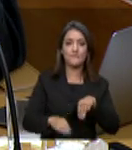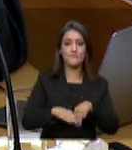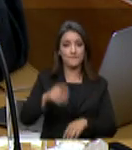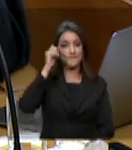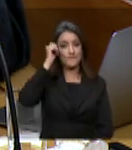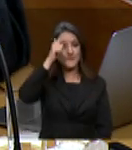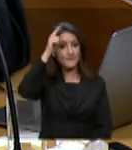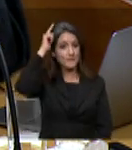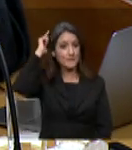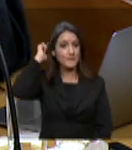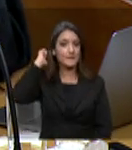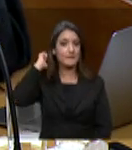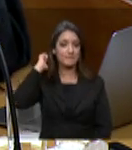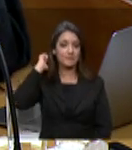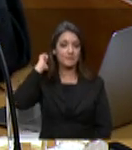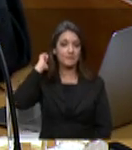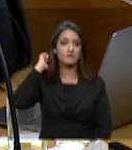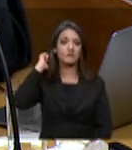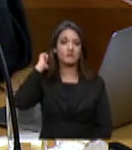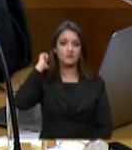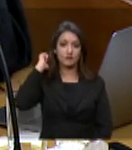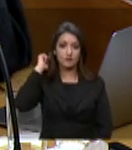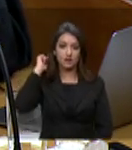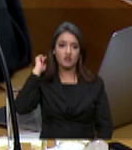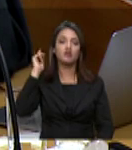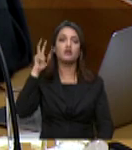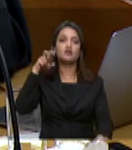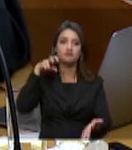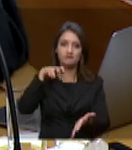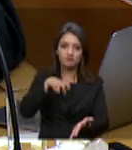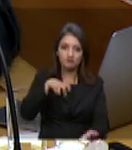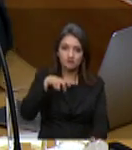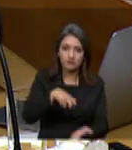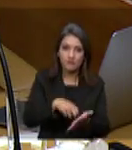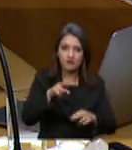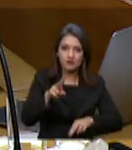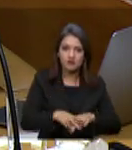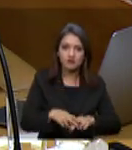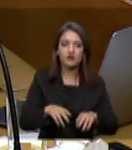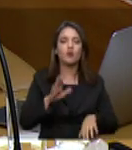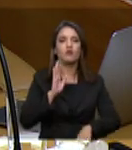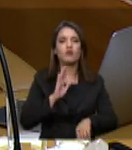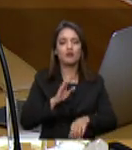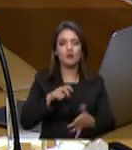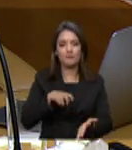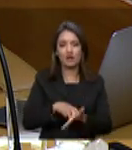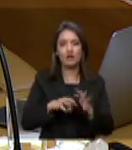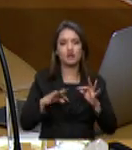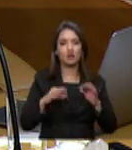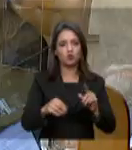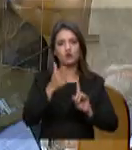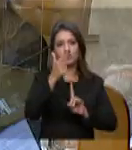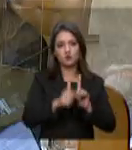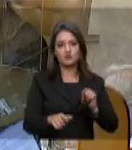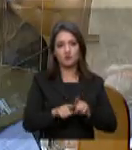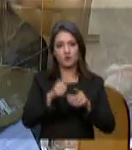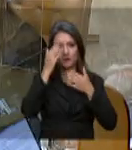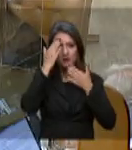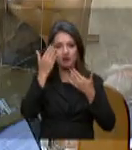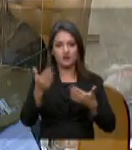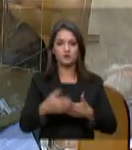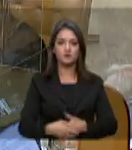de Moraes nas condenações na absolvição e na dosimetria Muito obrigado